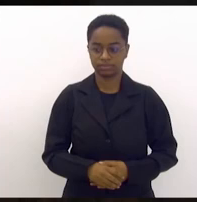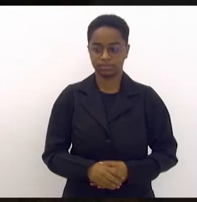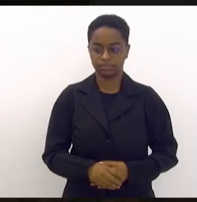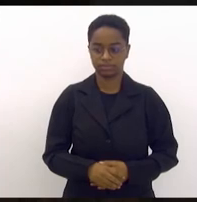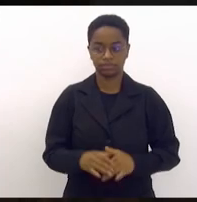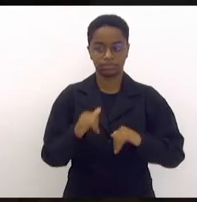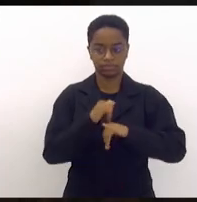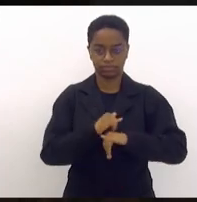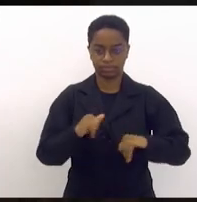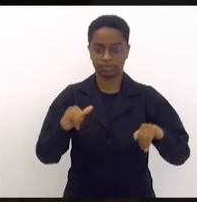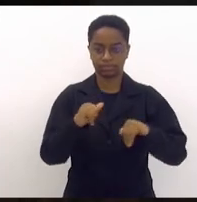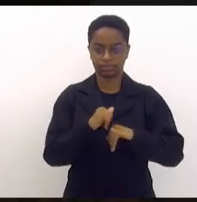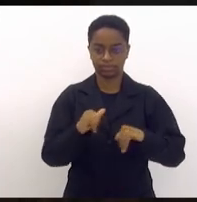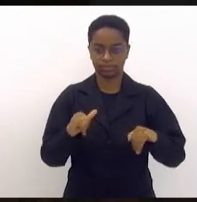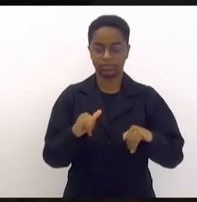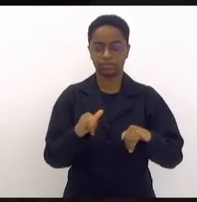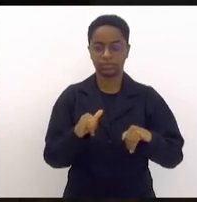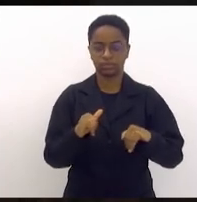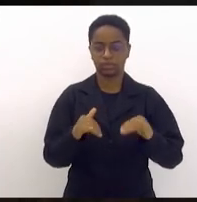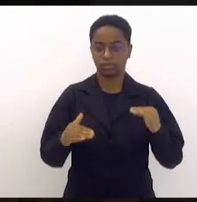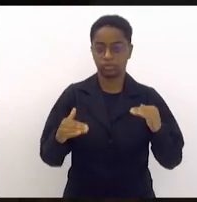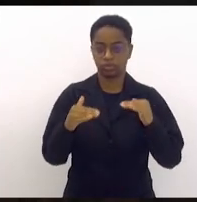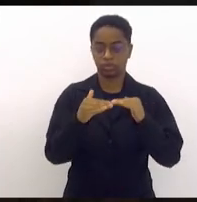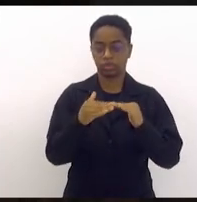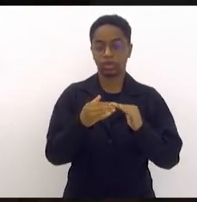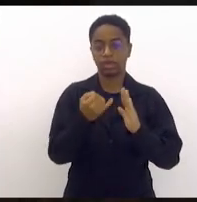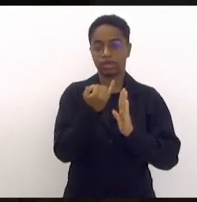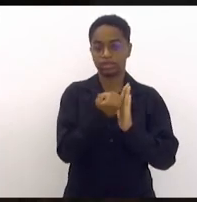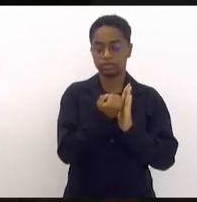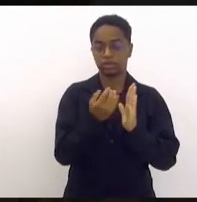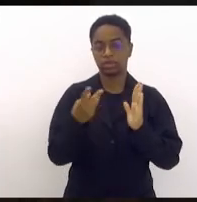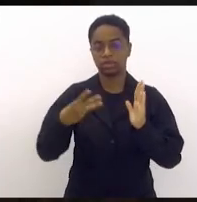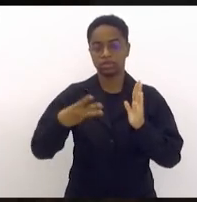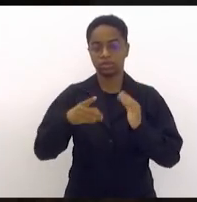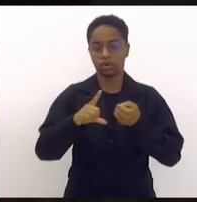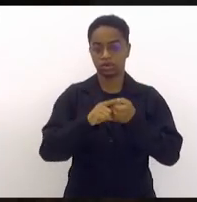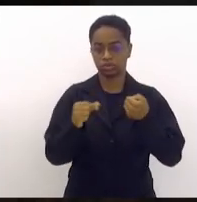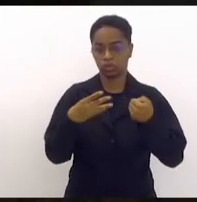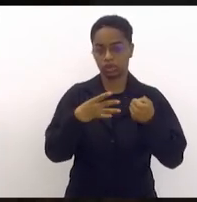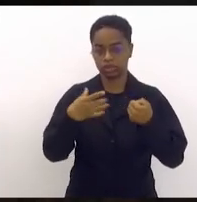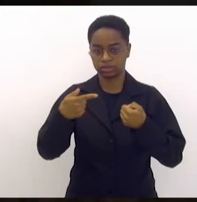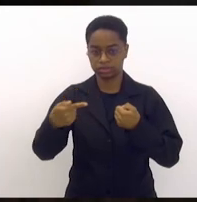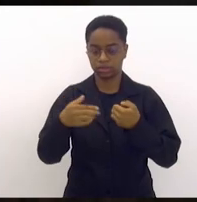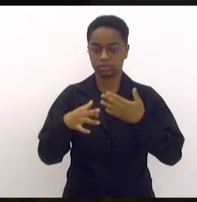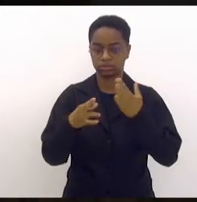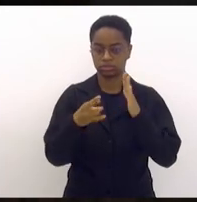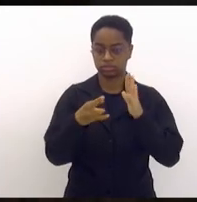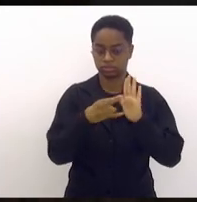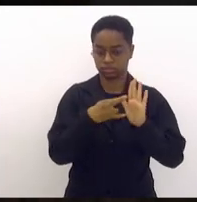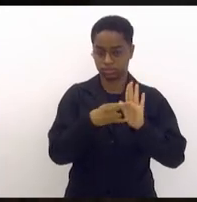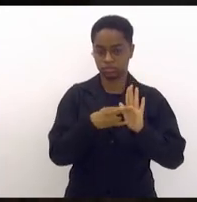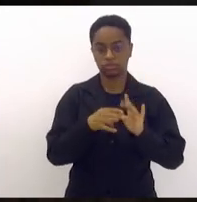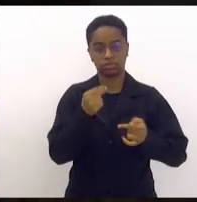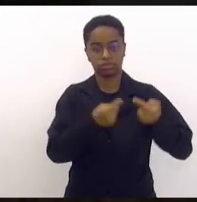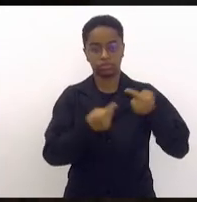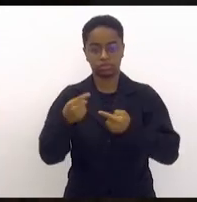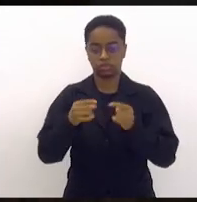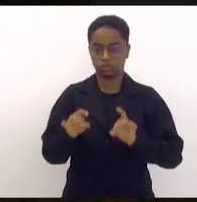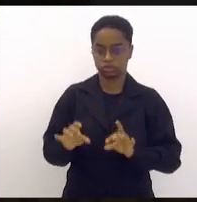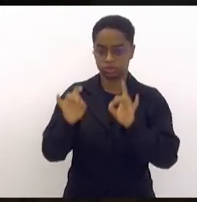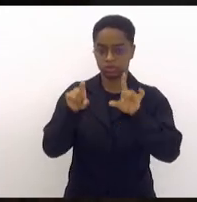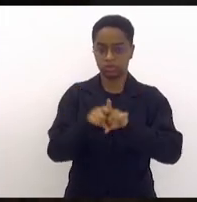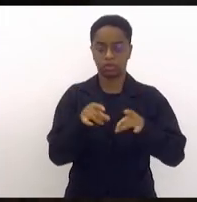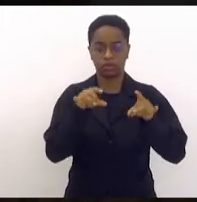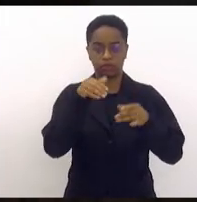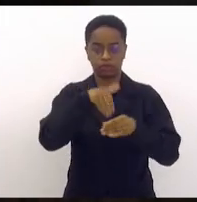Anuncio, inclui nós, no dia, de acordo com o inciso 3º, do artigo 47, regimento interno, em tramitação ordinária, em